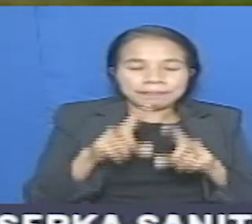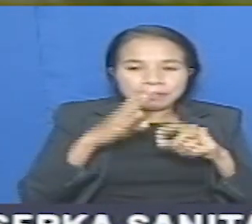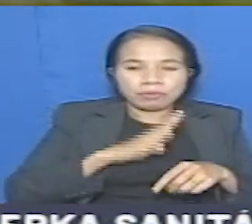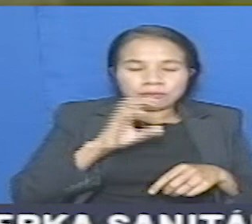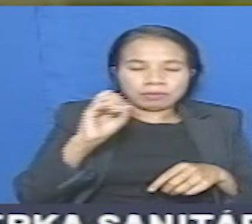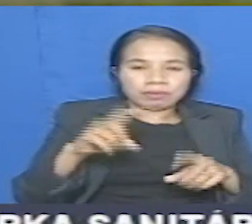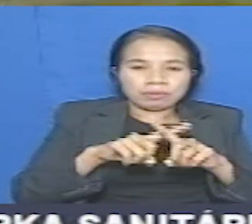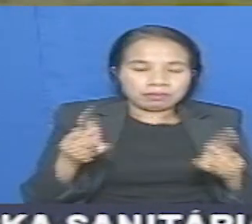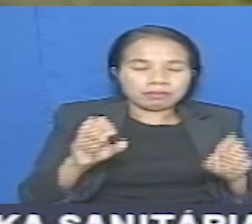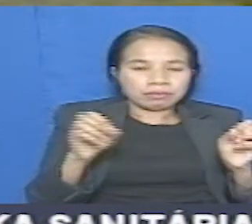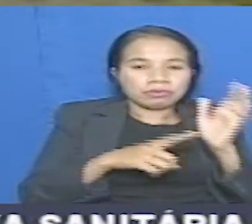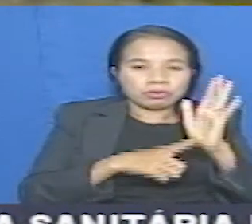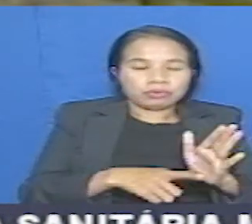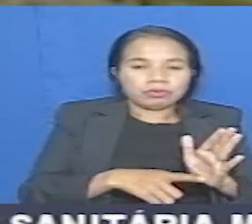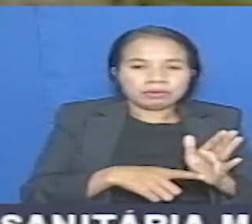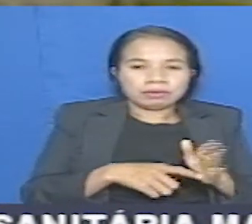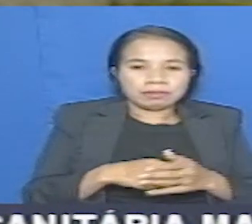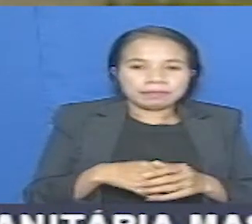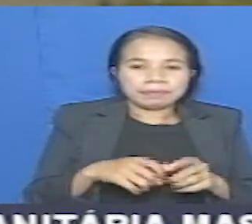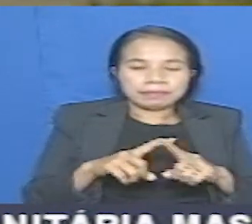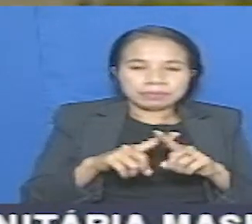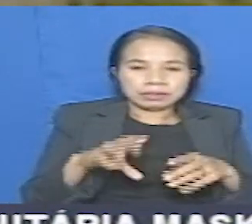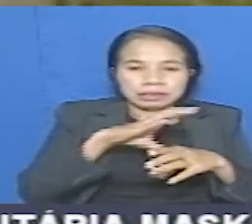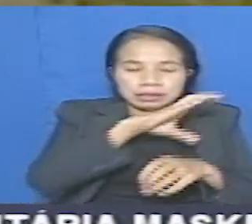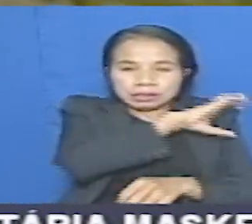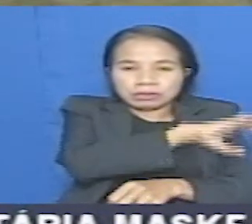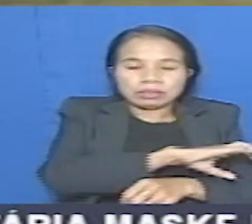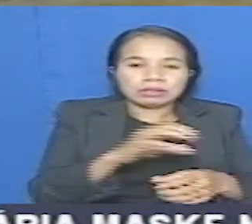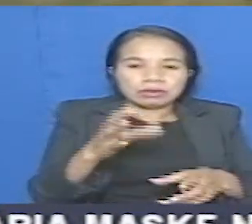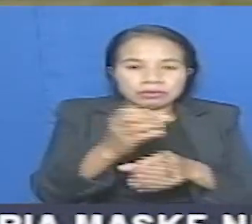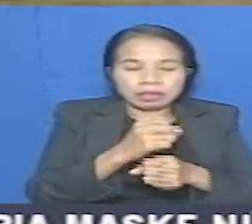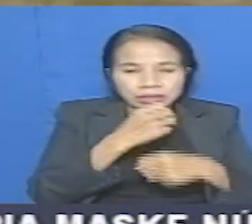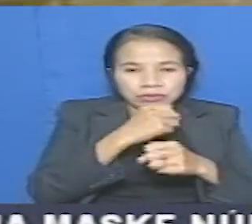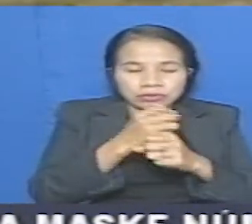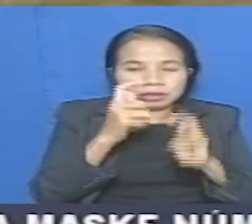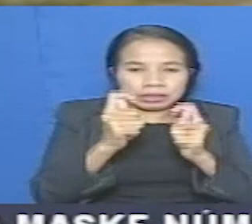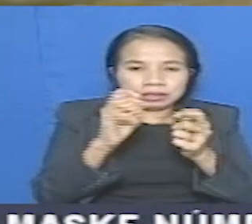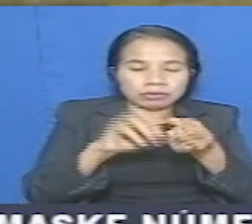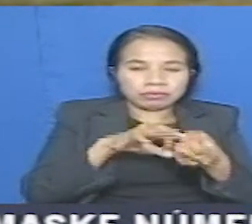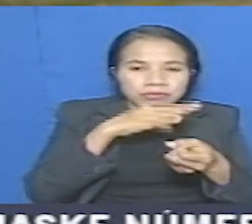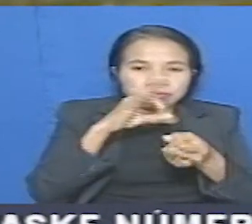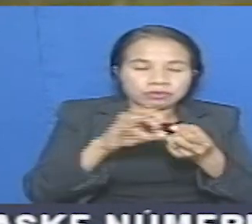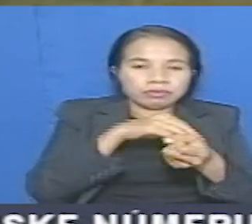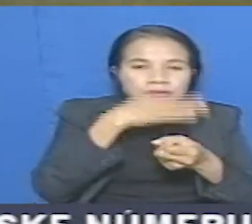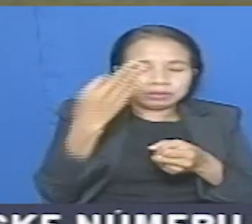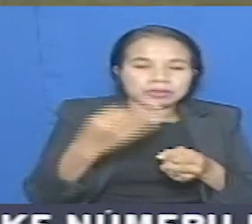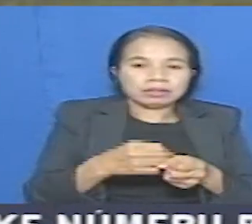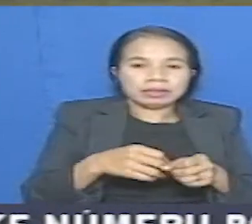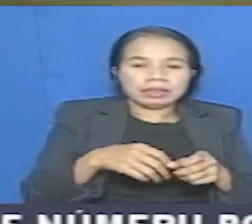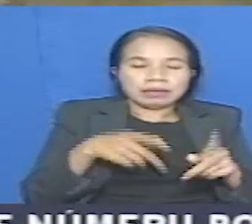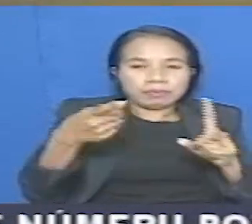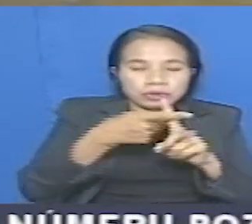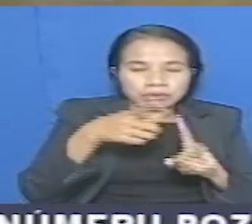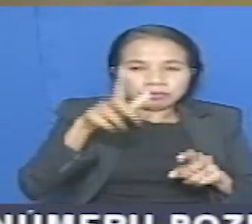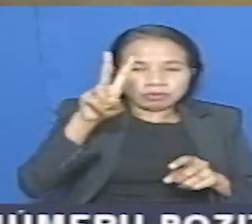komentaru suku administrador posto administrativo no seguransa o di foti amostra. Positivo na Enrua ne ekipa saude